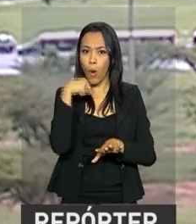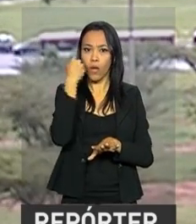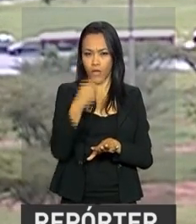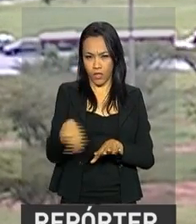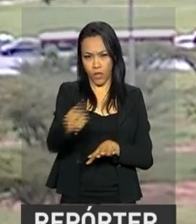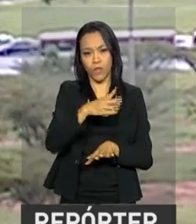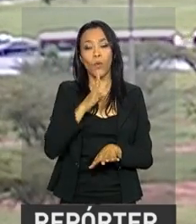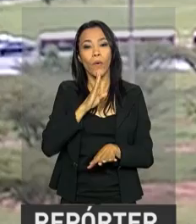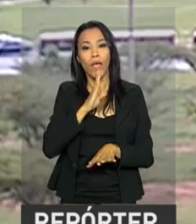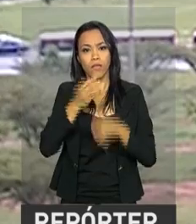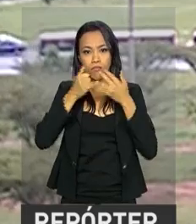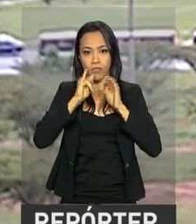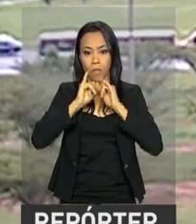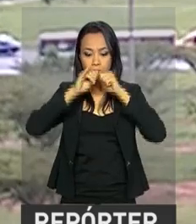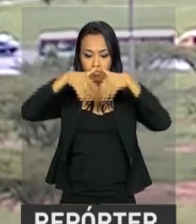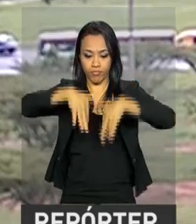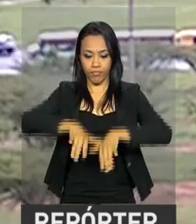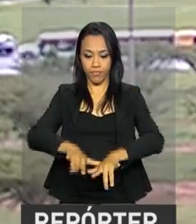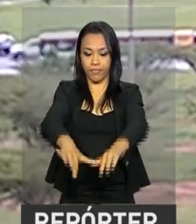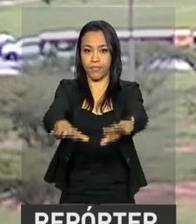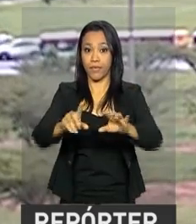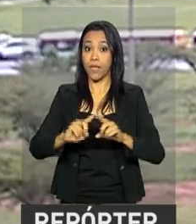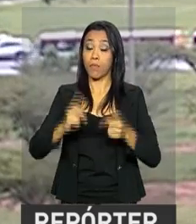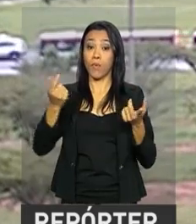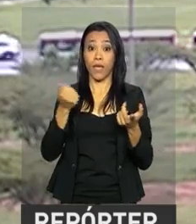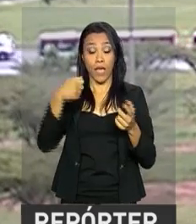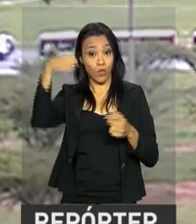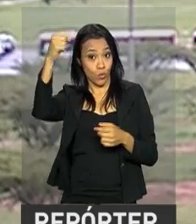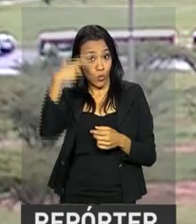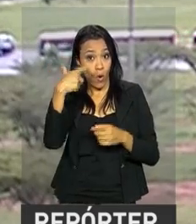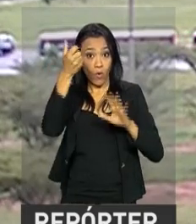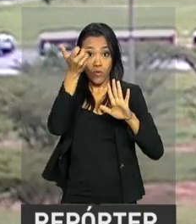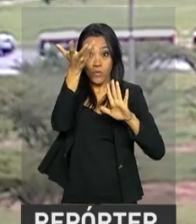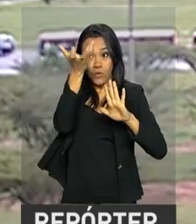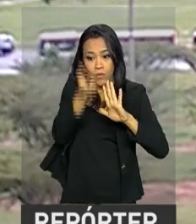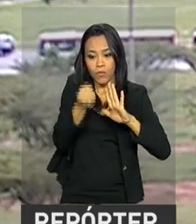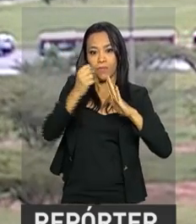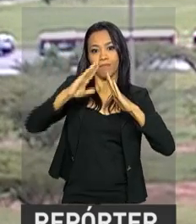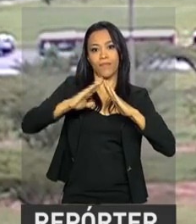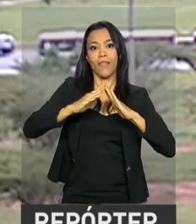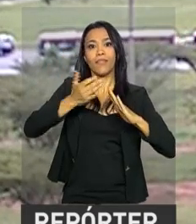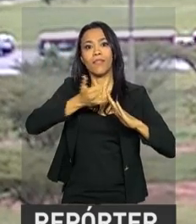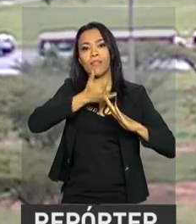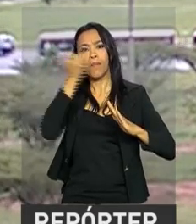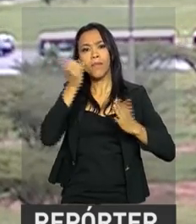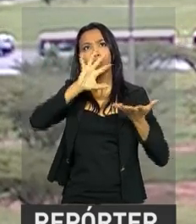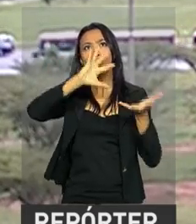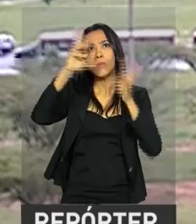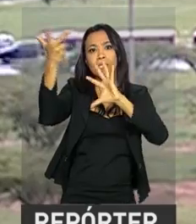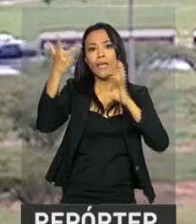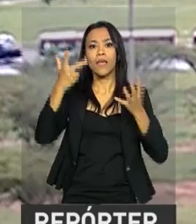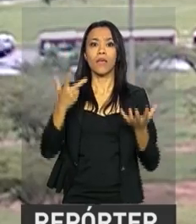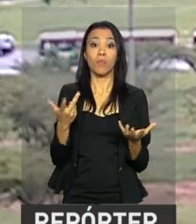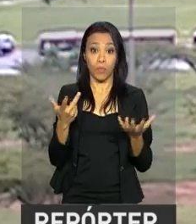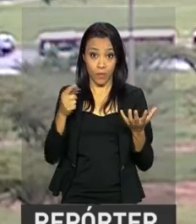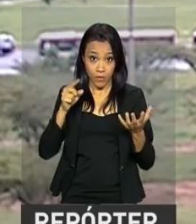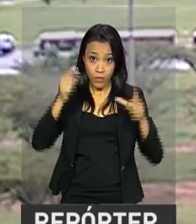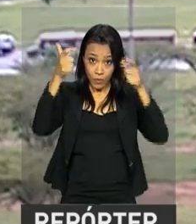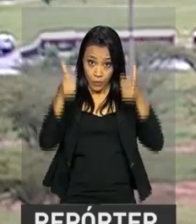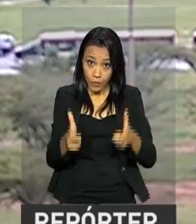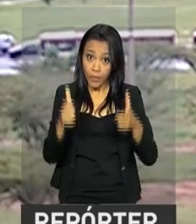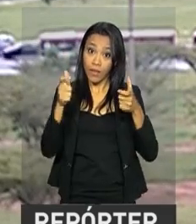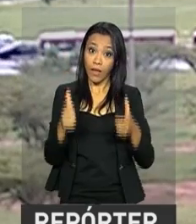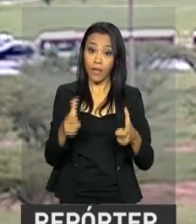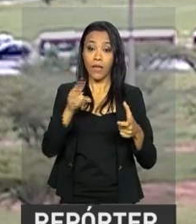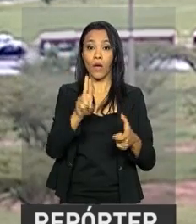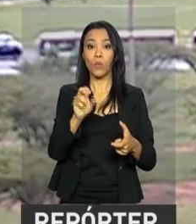conhece da energia elétrica porque como a energia solar ela depende muito aí do clima do local o dono do local onde a usina está instalada